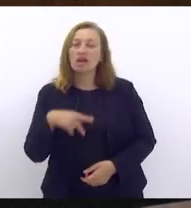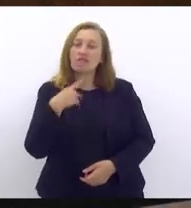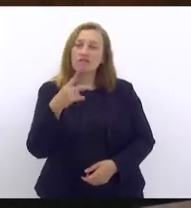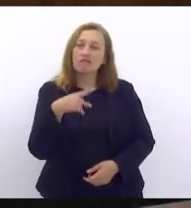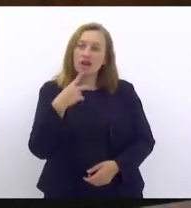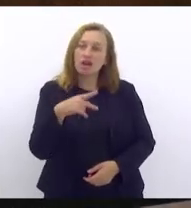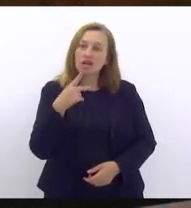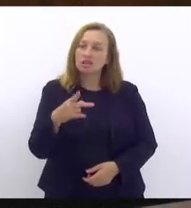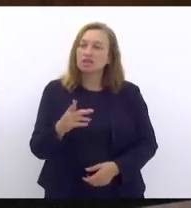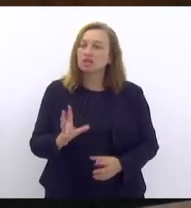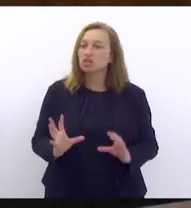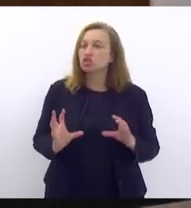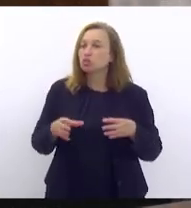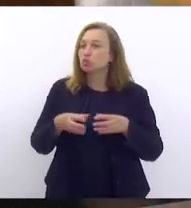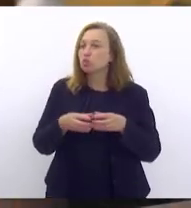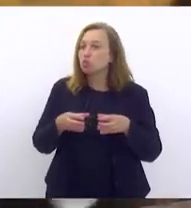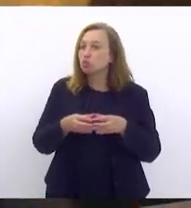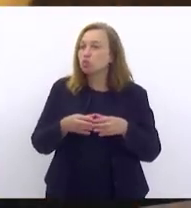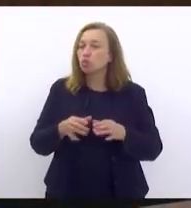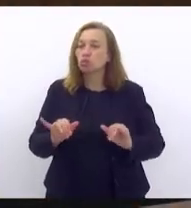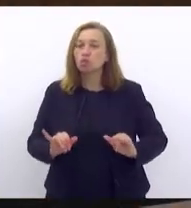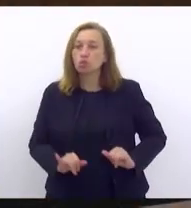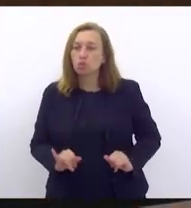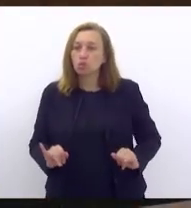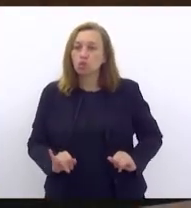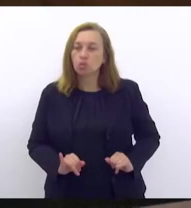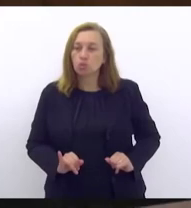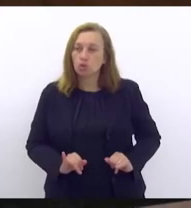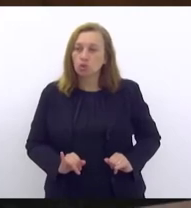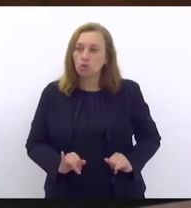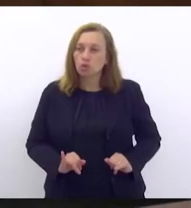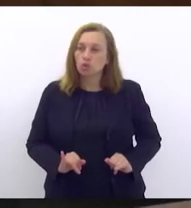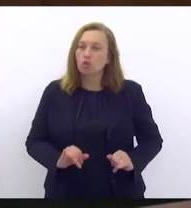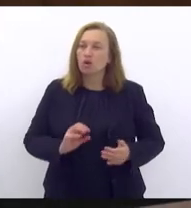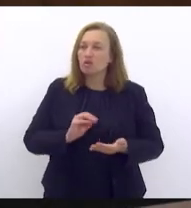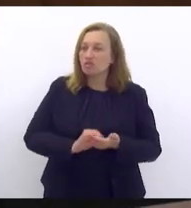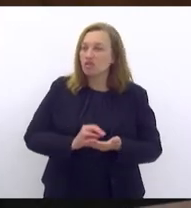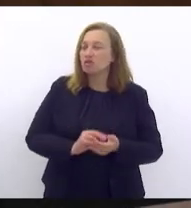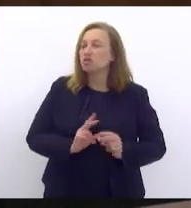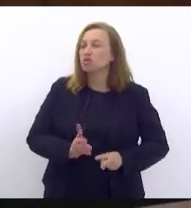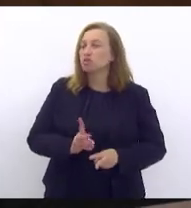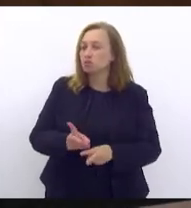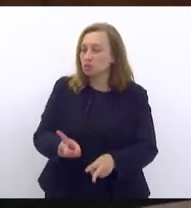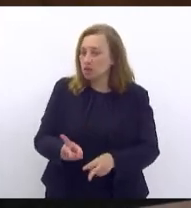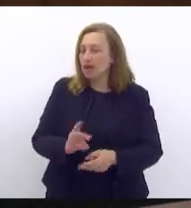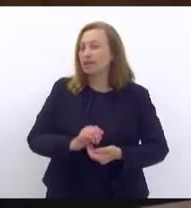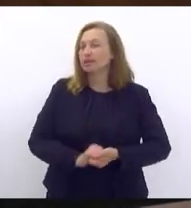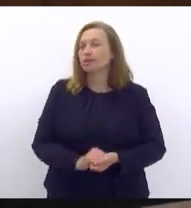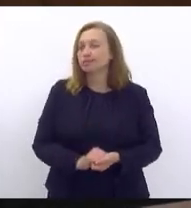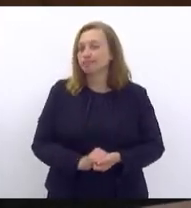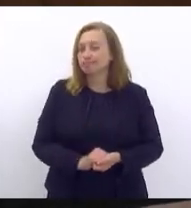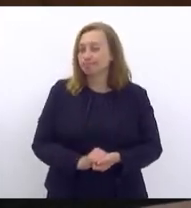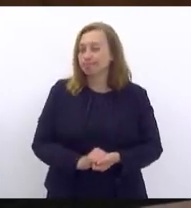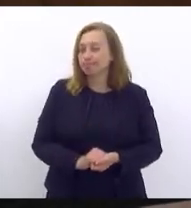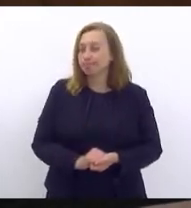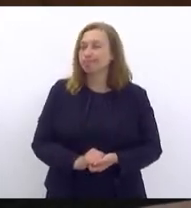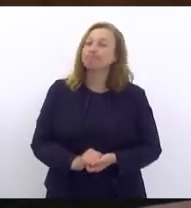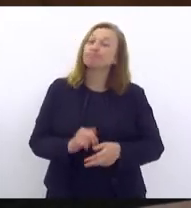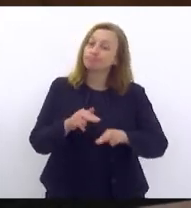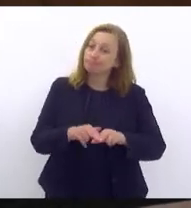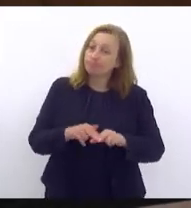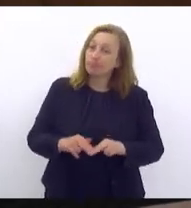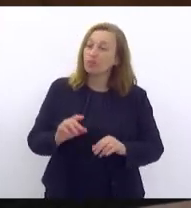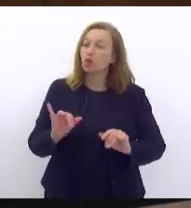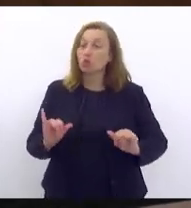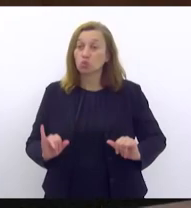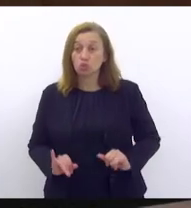de categorias que sofrem com a descontinuidade, inclusive, da própria demanda e, portanto,